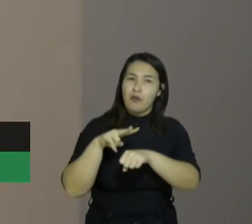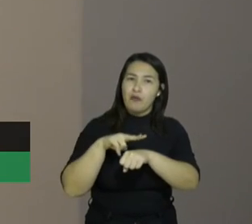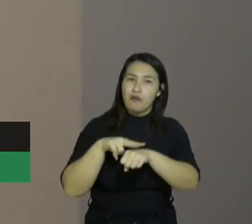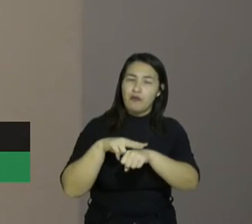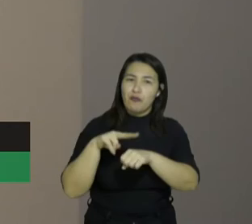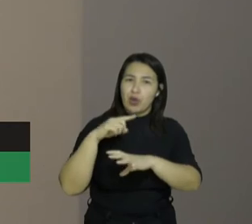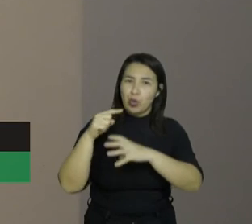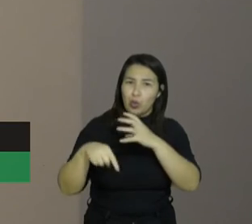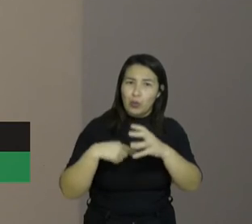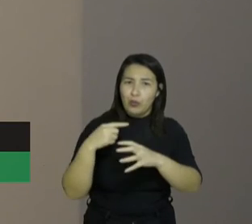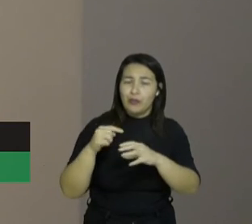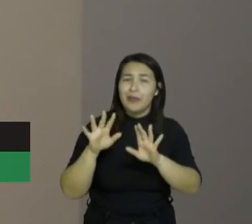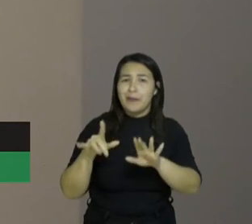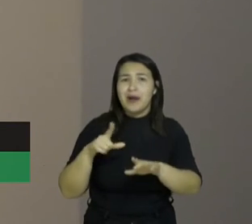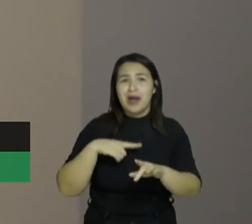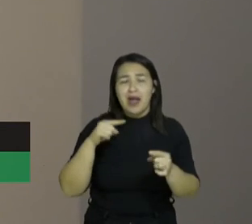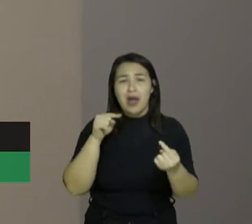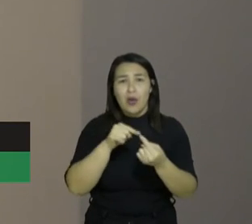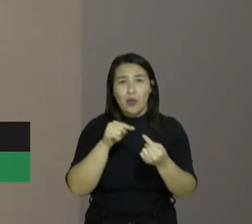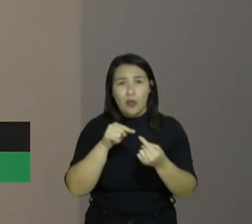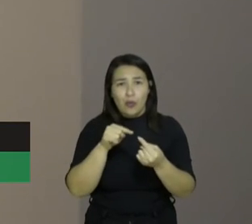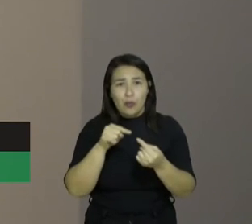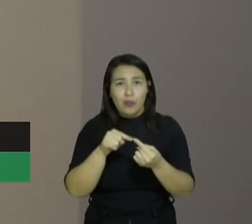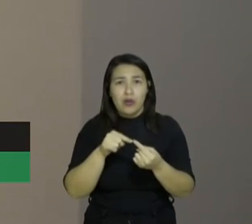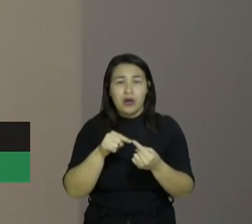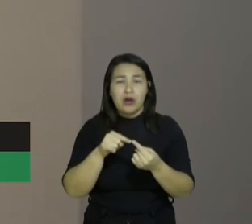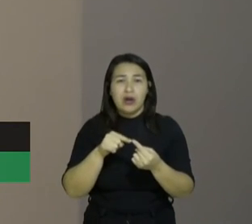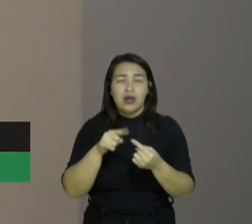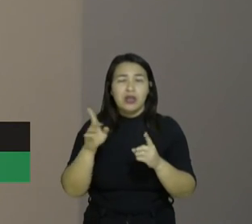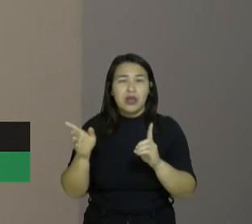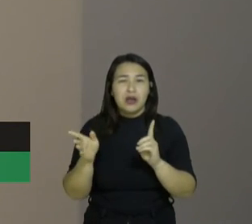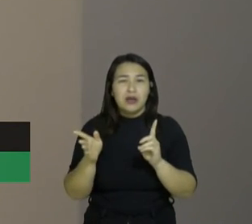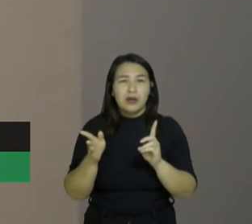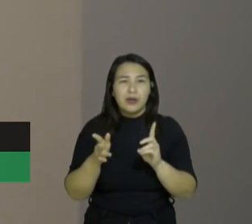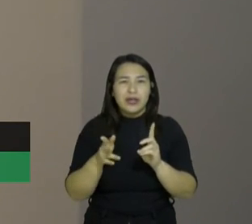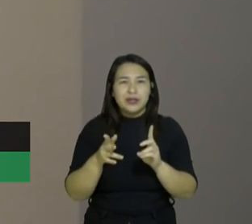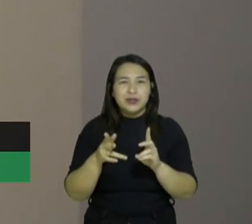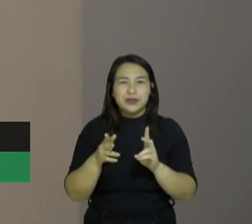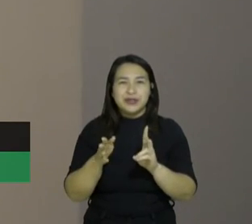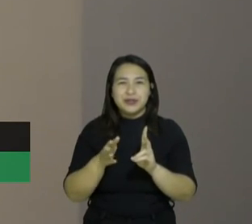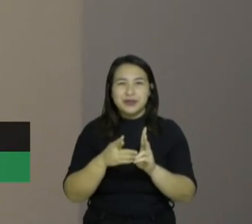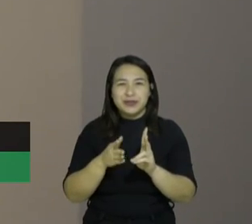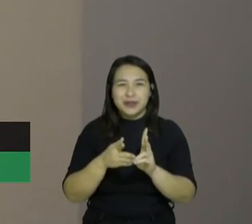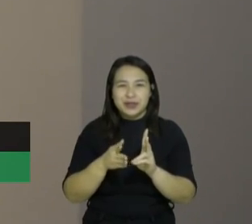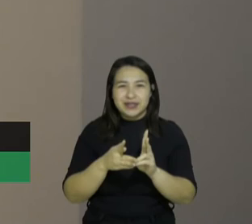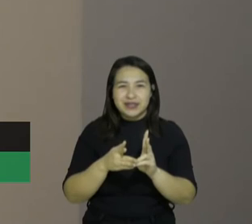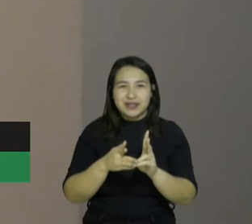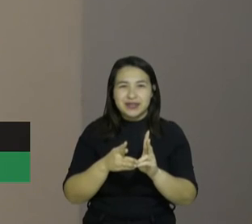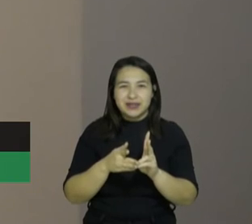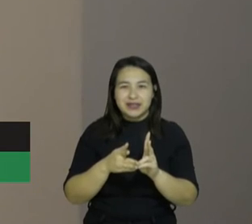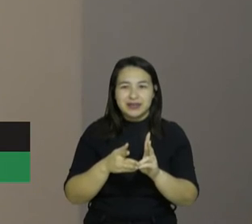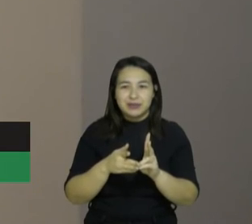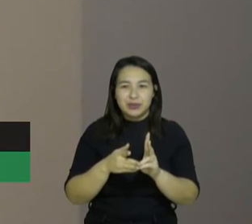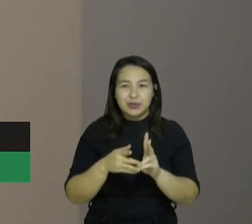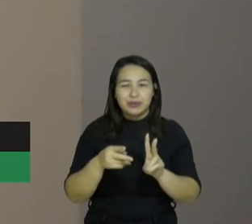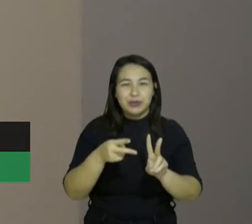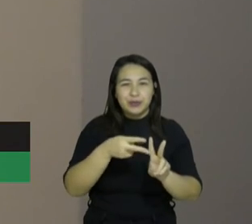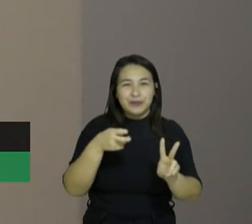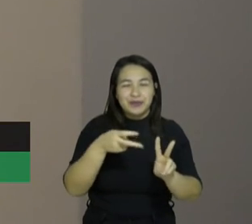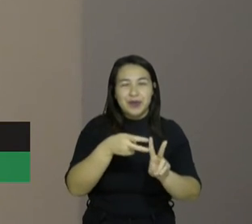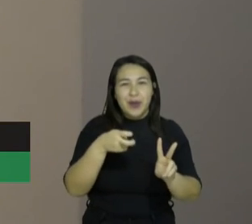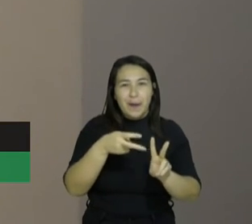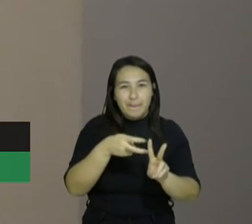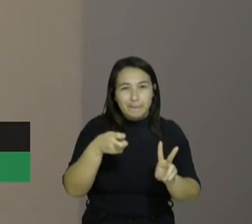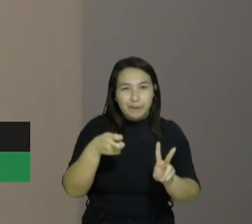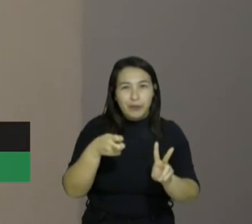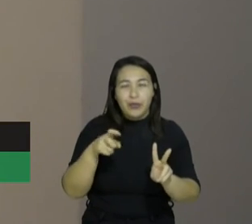tradicionais dos nossos povos originários e das primeiras Nações bem como de espécies em risco